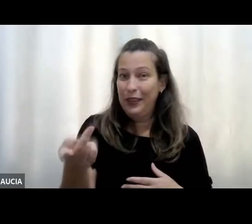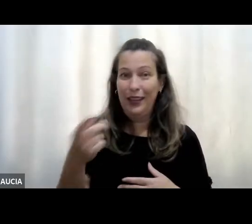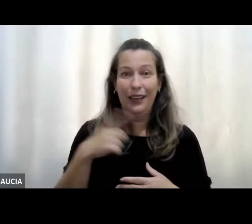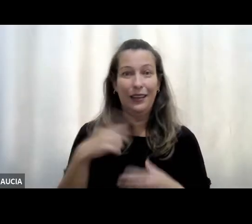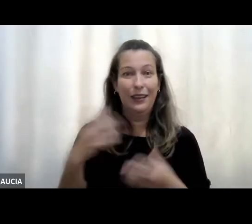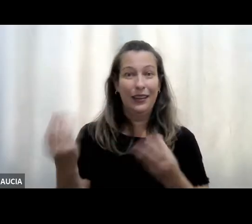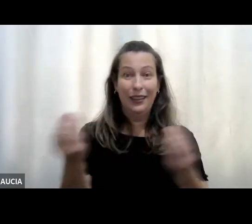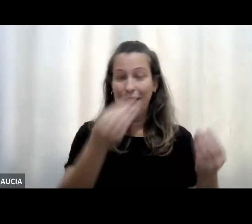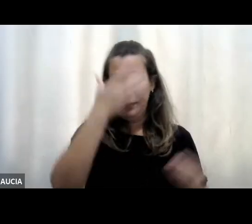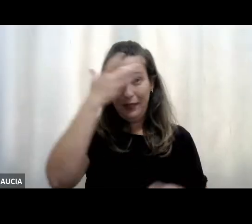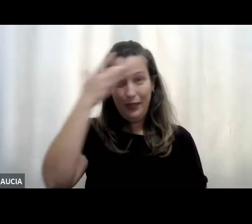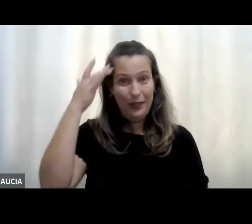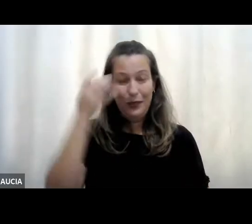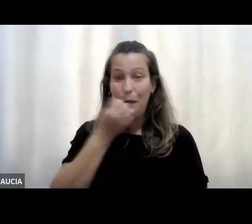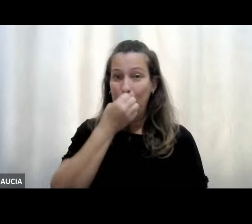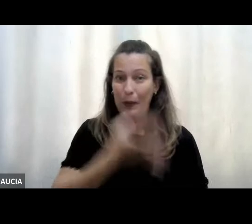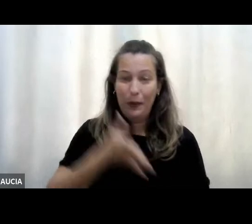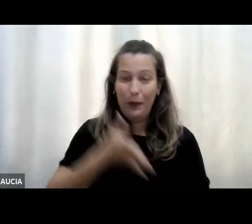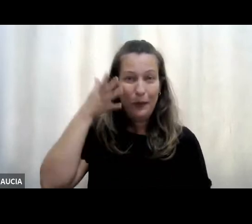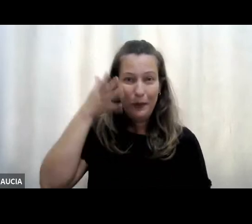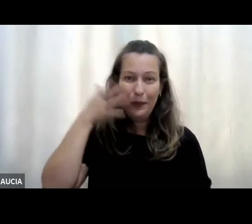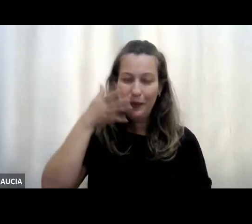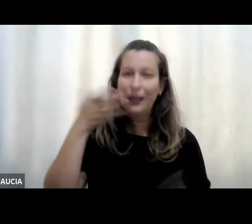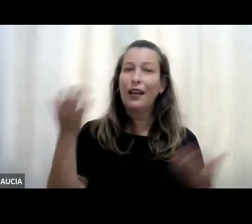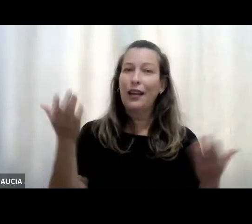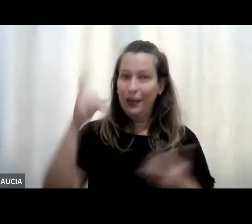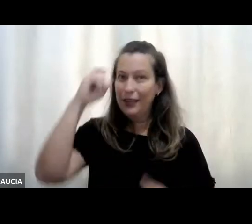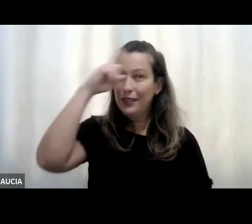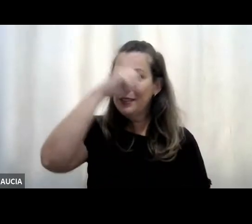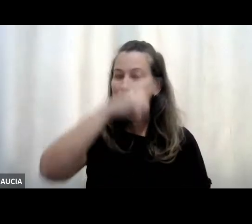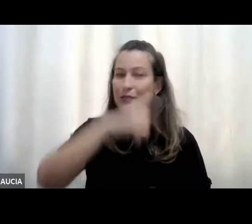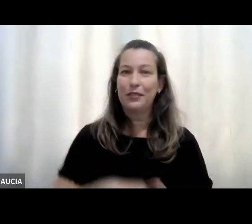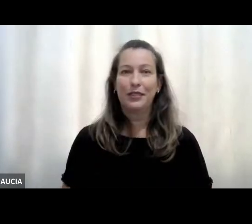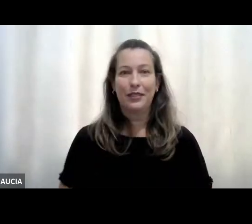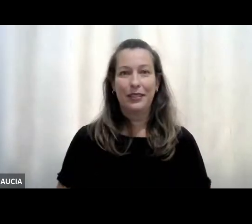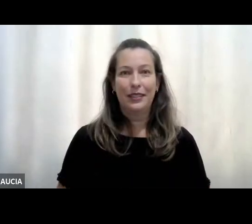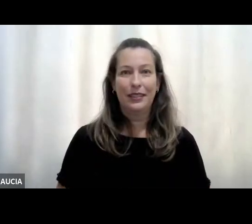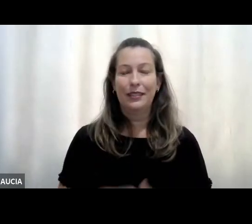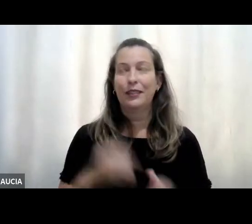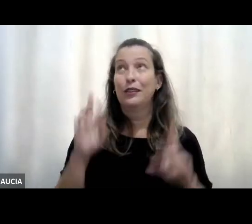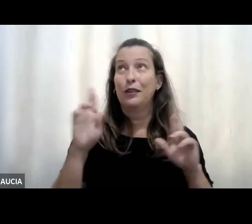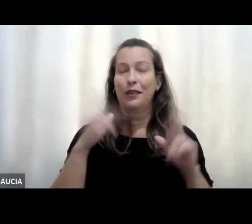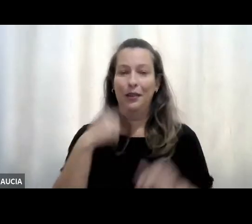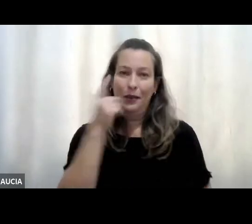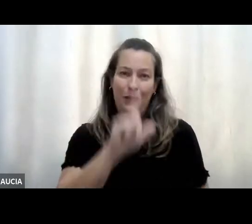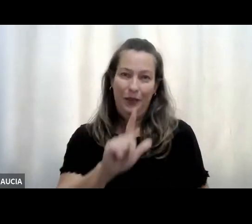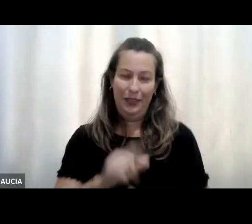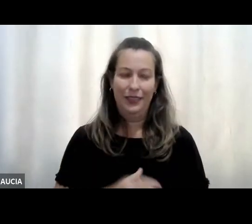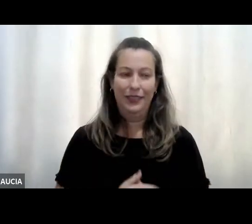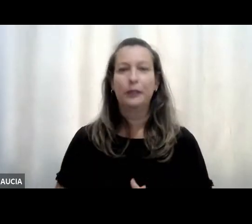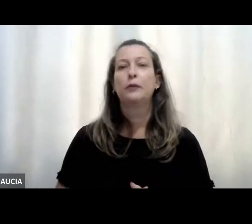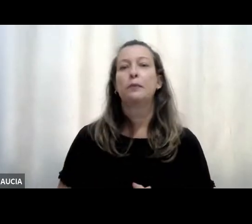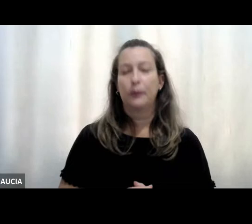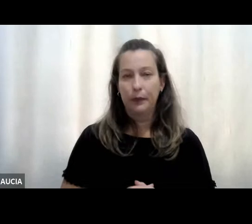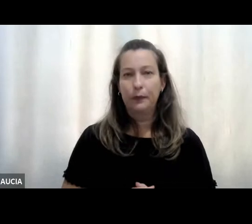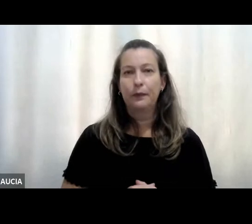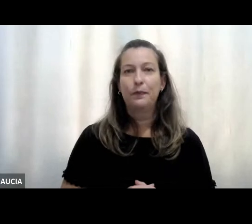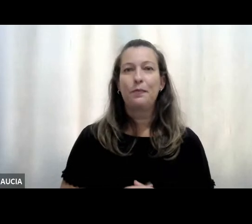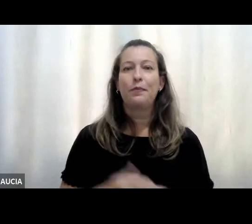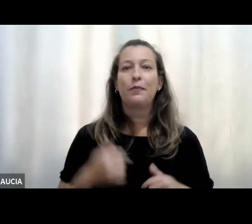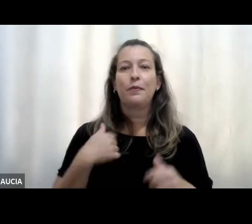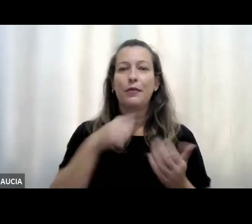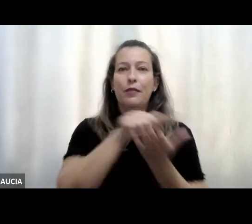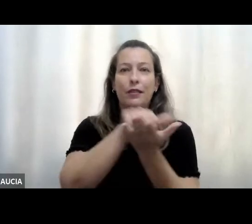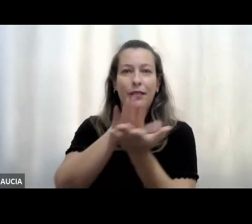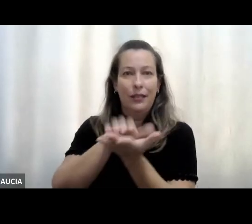boa? Fica difícil pra caramba, eu não tenho... Tomara que eu consiga. Bom, enfim. Mas eu anotei umas